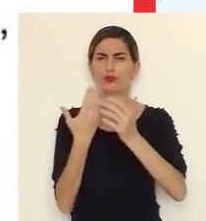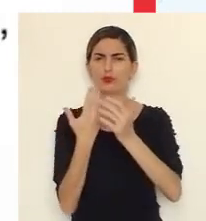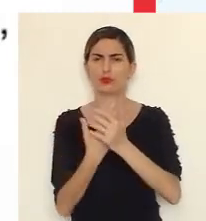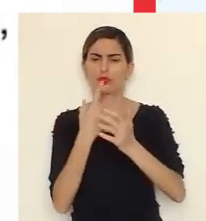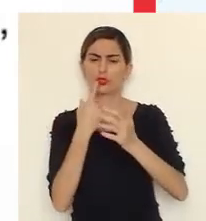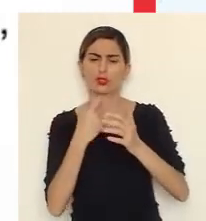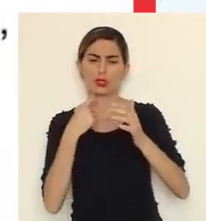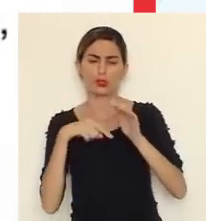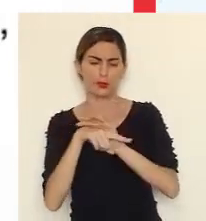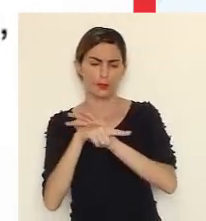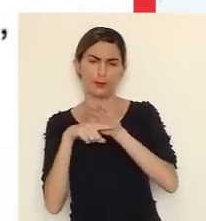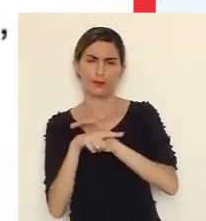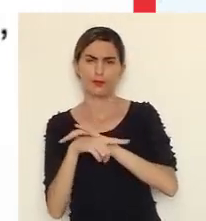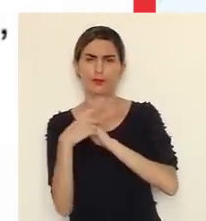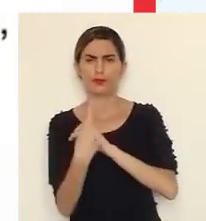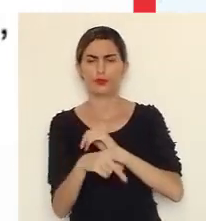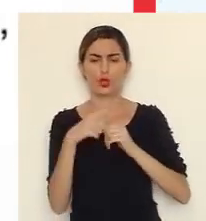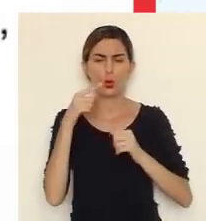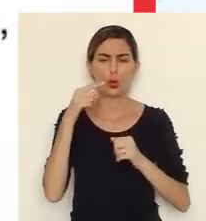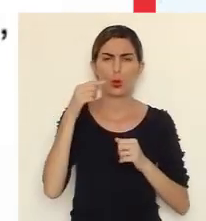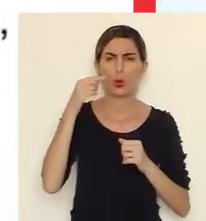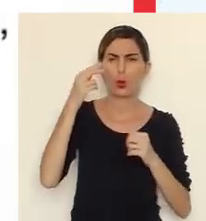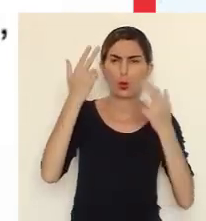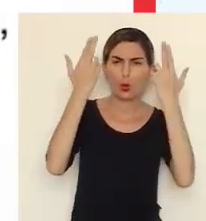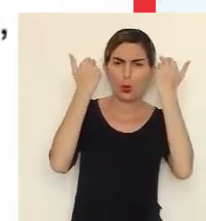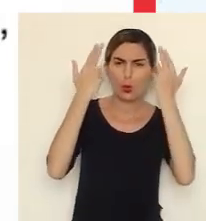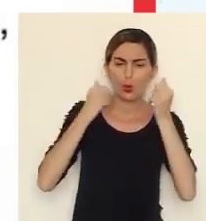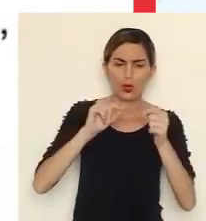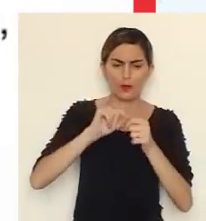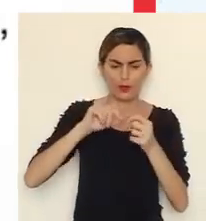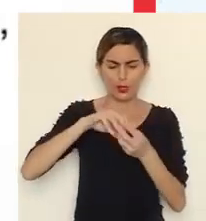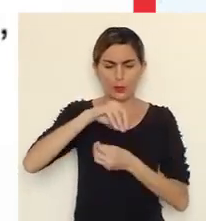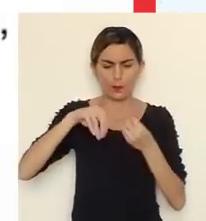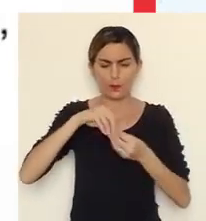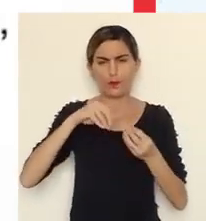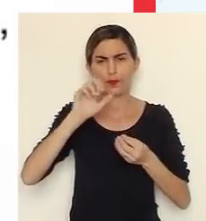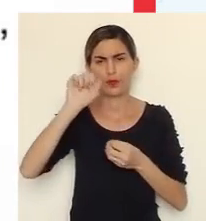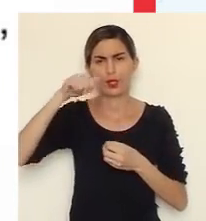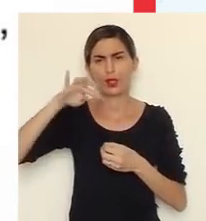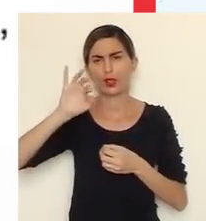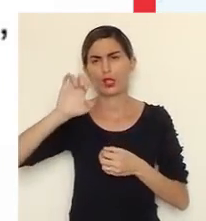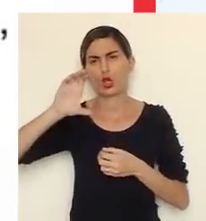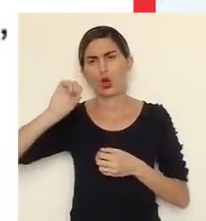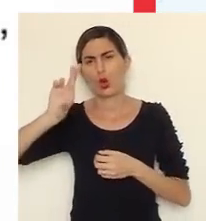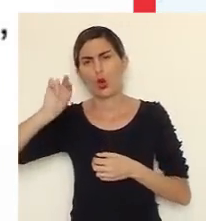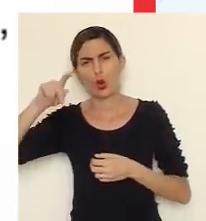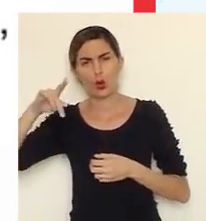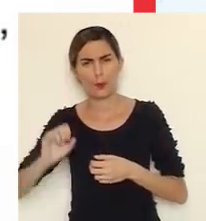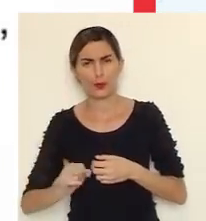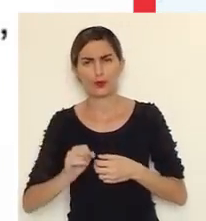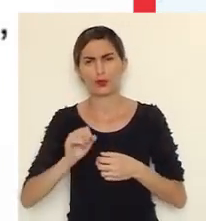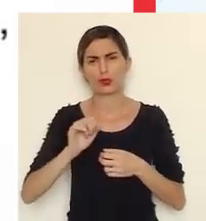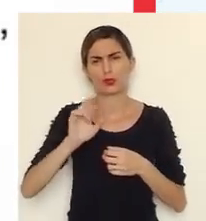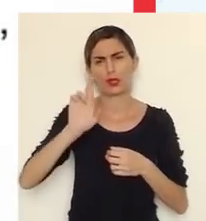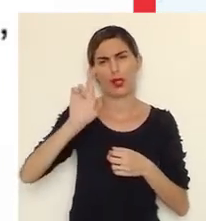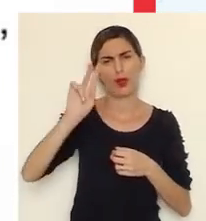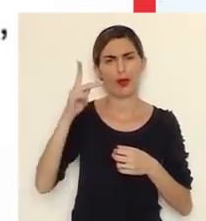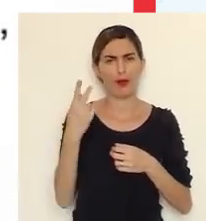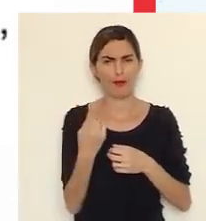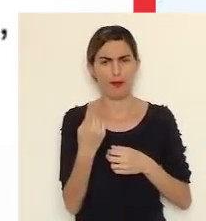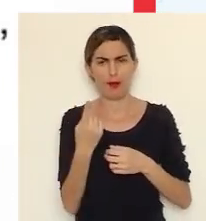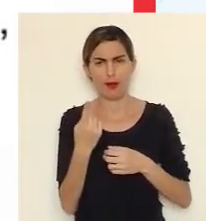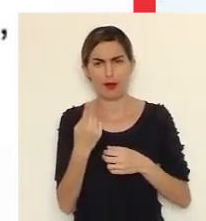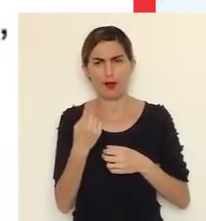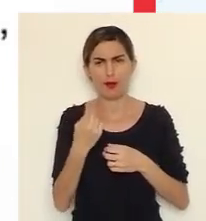cujo sangue, quando injetado em coelhos, provocava a formação de anticorpos, né? Esses anticorpos